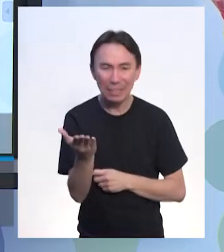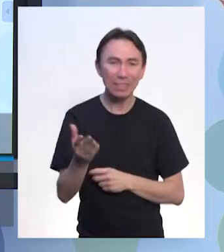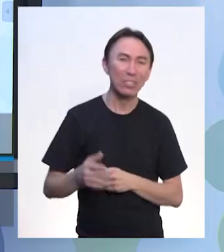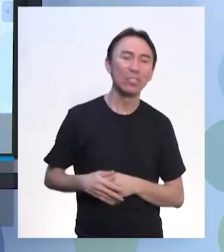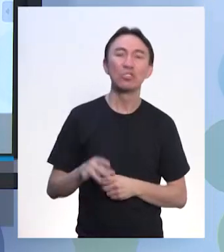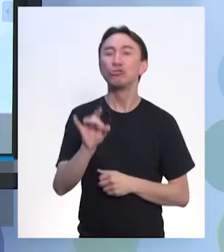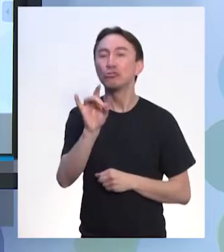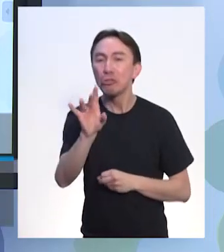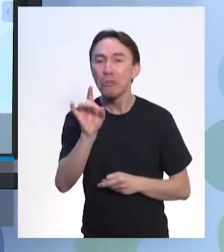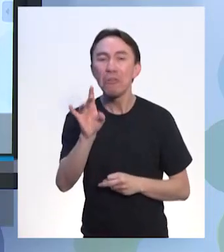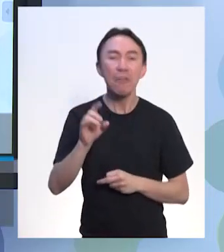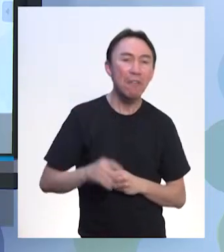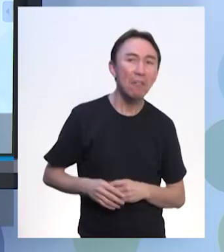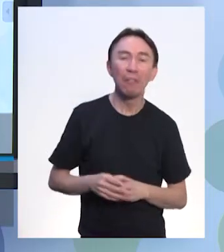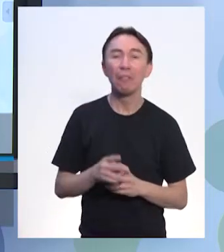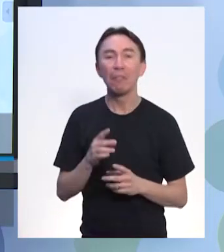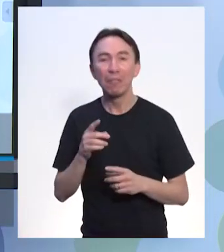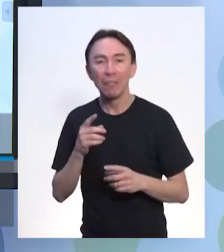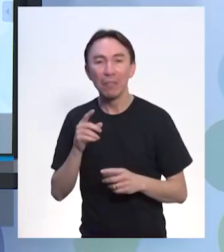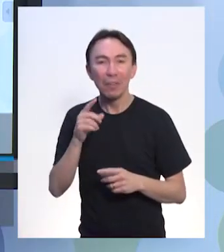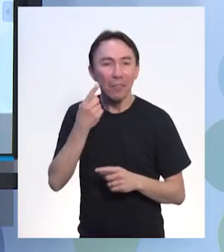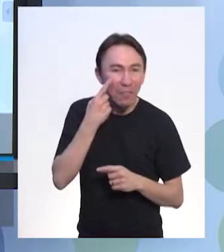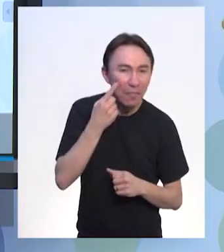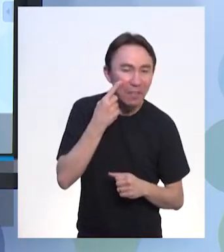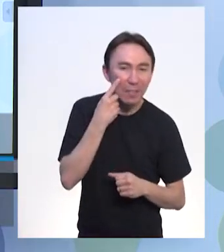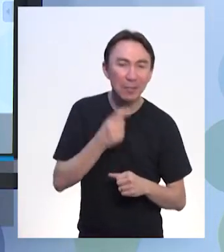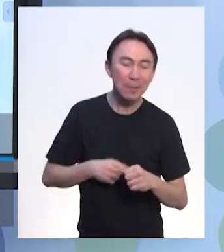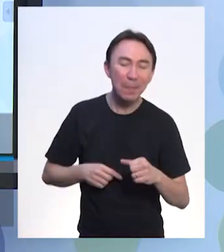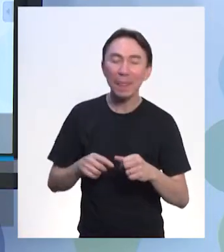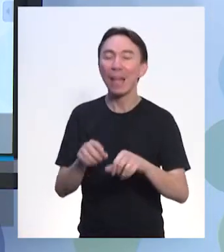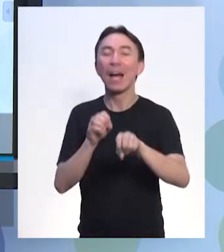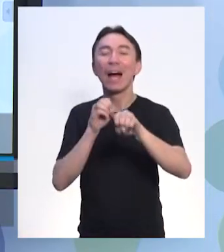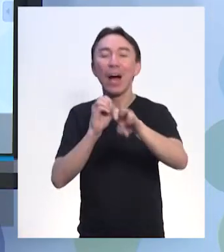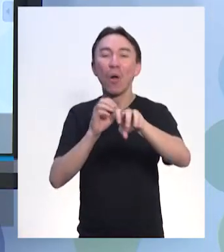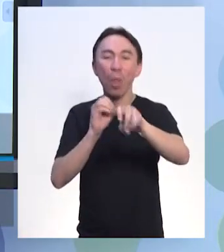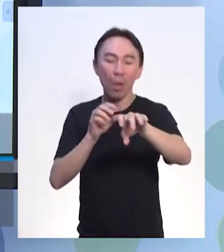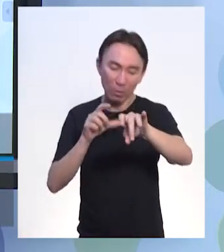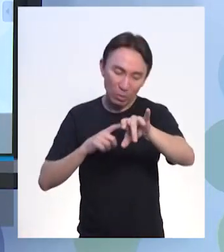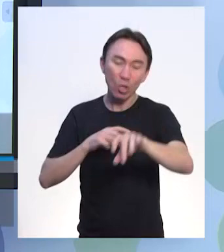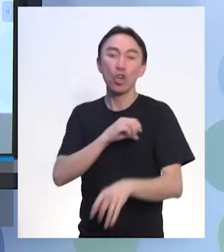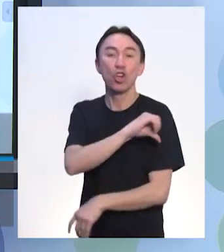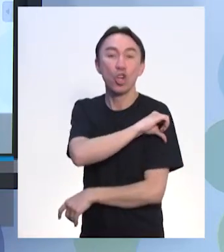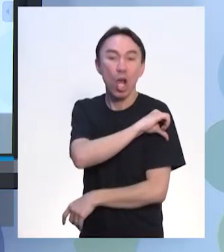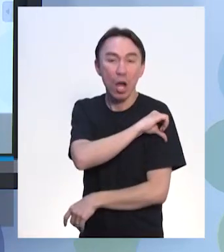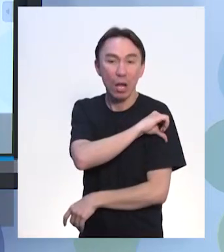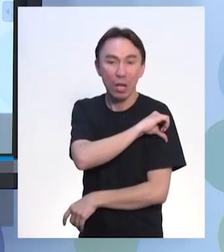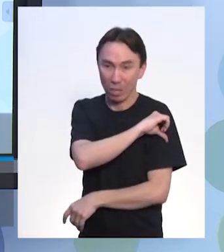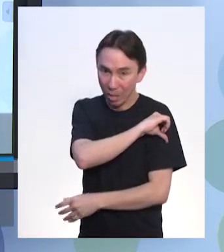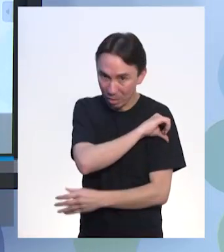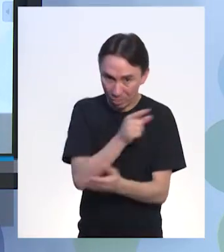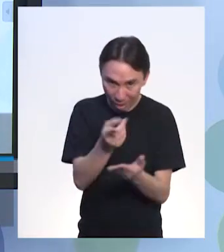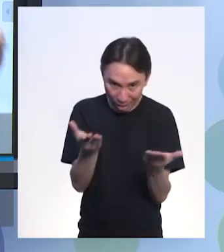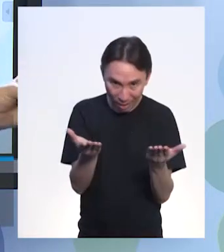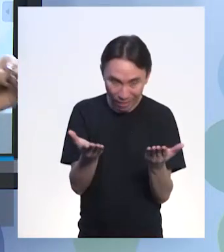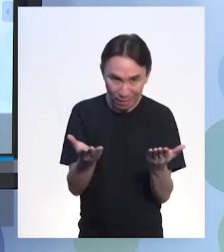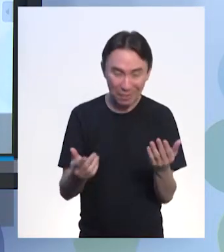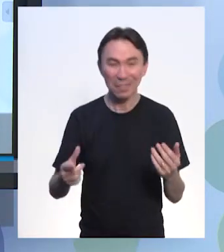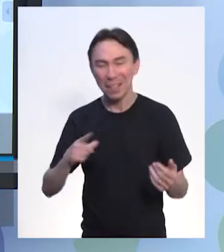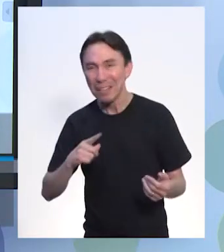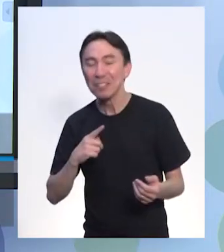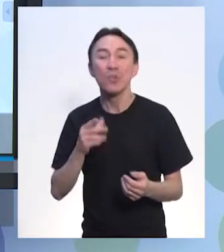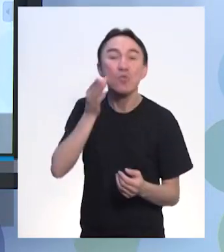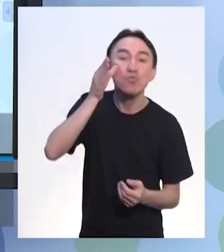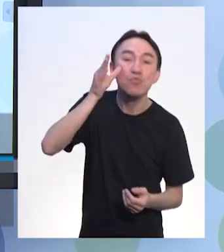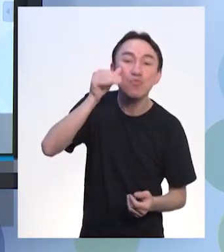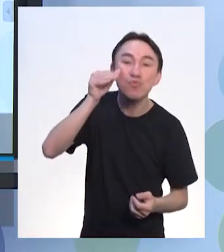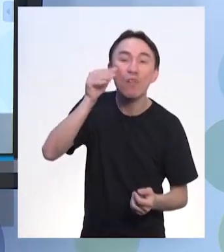vendo realmente as aulas do nono ano. Mas se gostam e se têm curiosidades para saber o que acontece no sexto, no